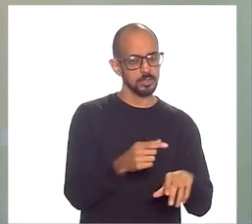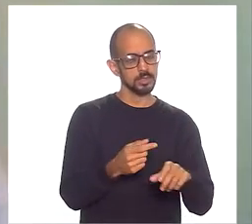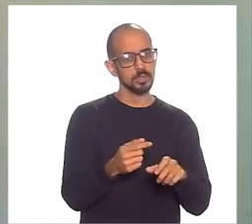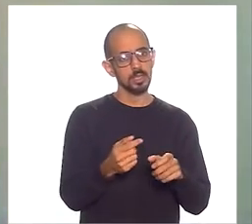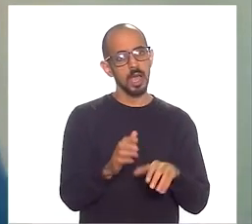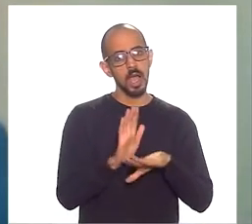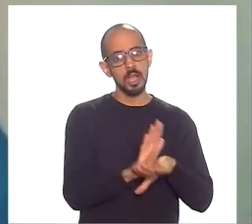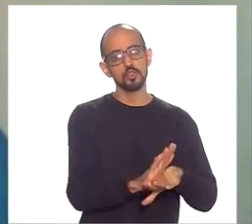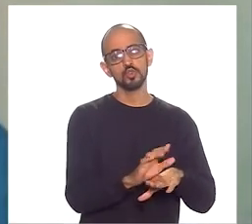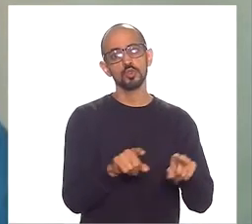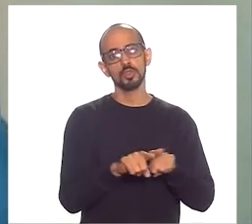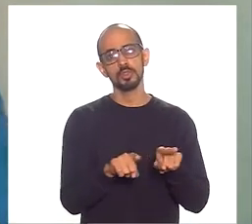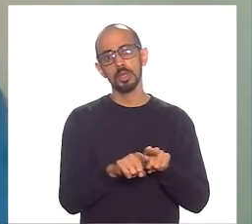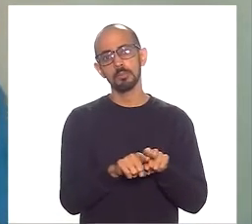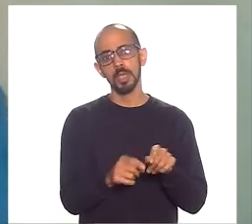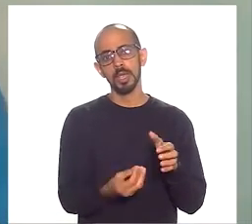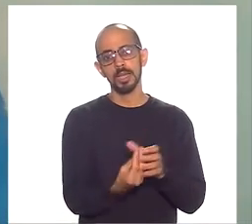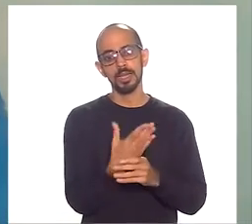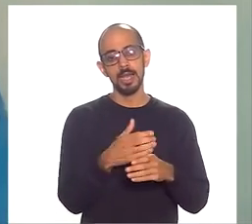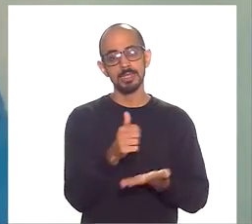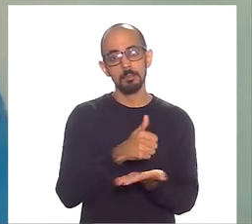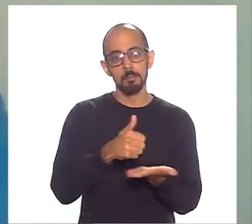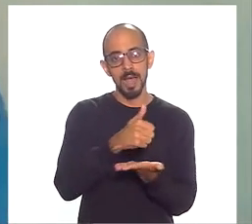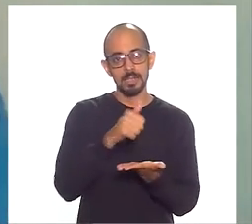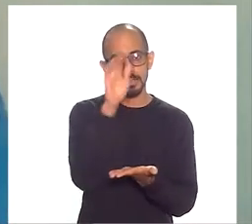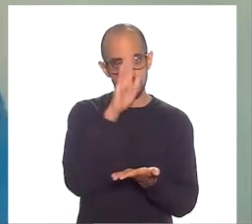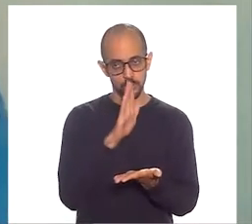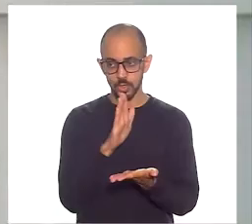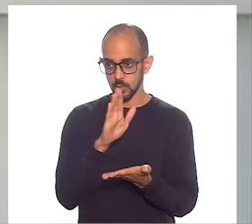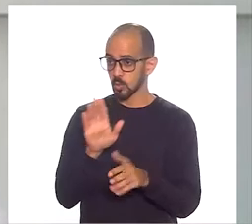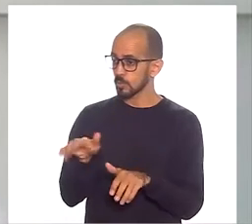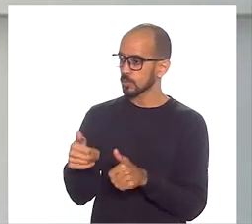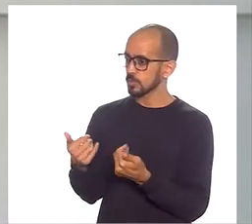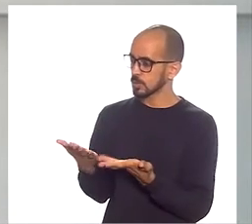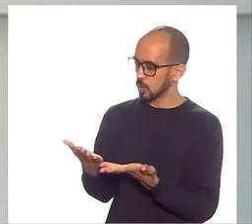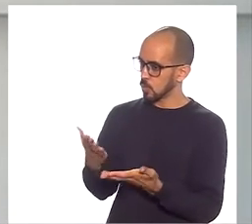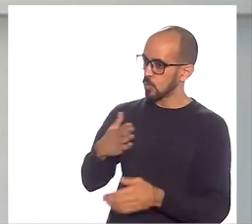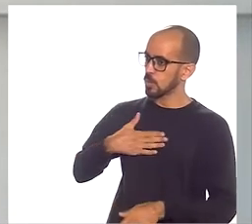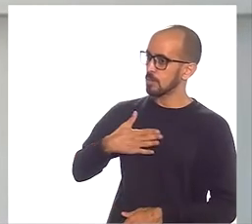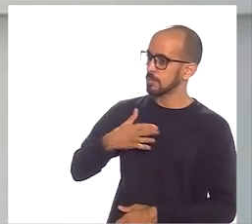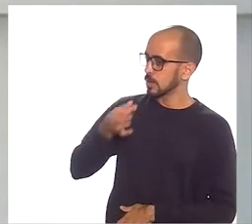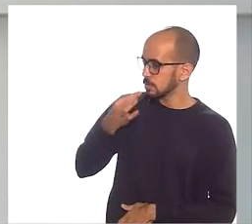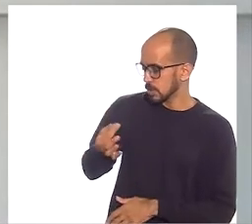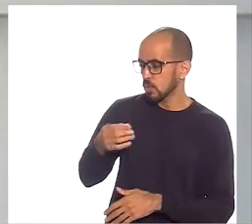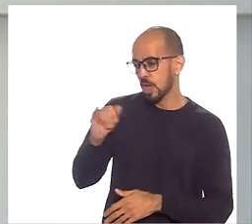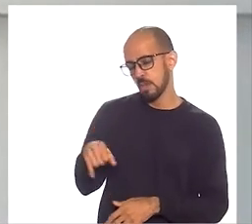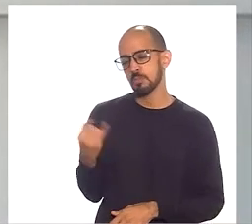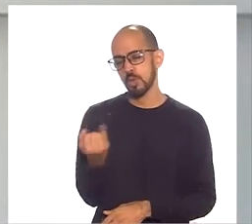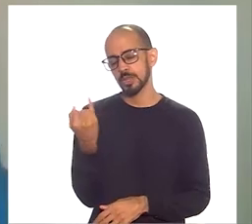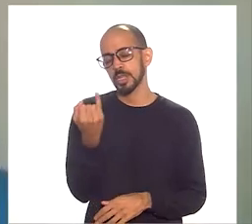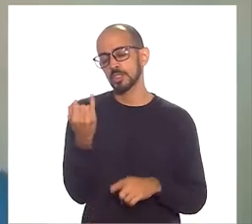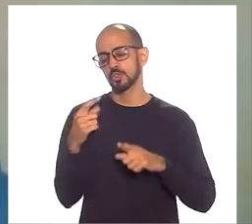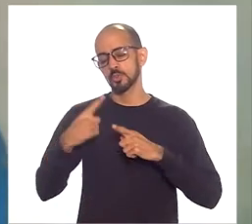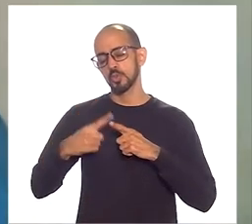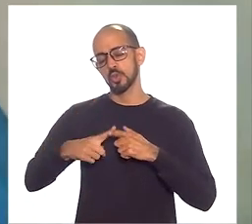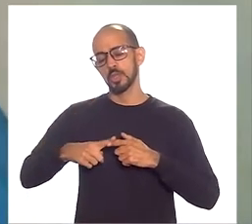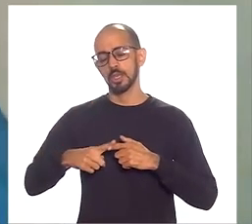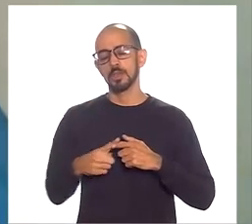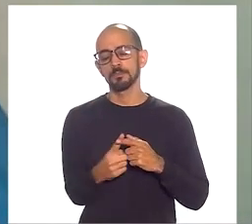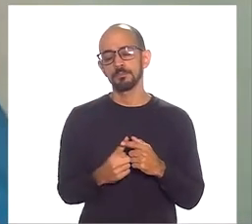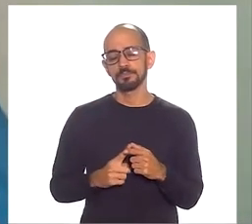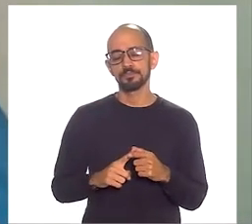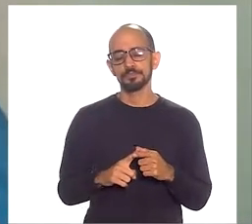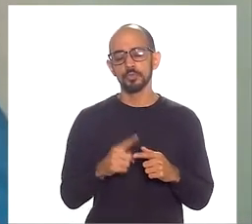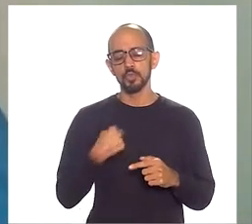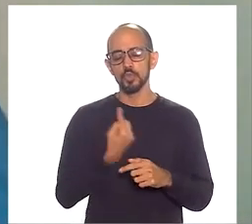ajudam a formar, então, essa Base Nacional Comum Curricular? Então, eu acho que é absolutamente fundamental, porque o que